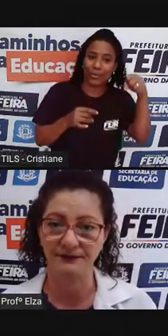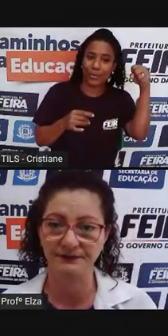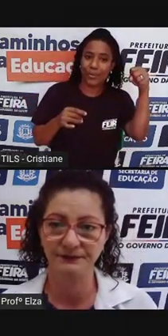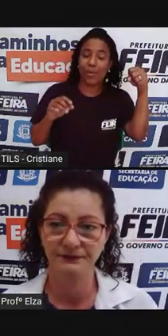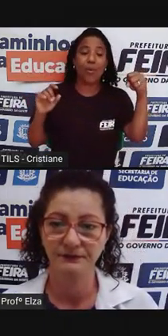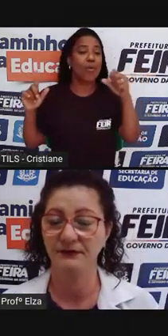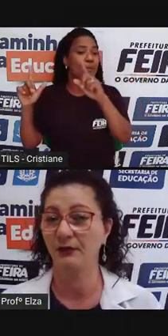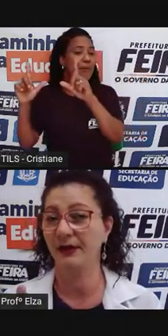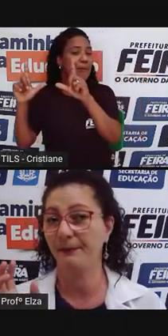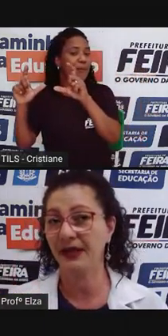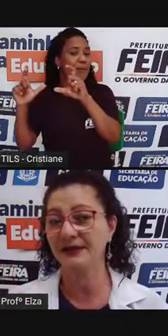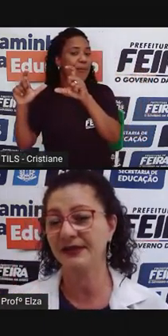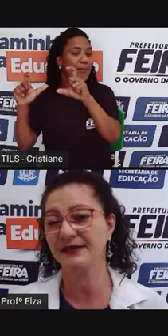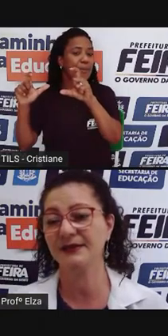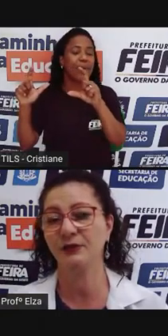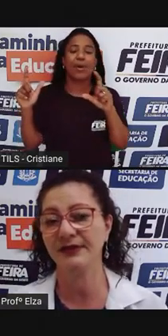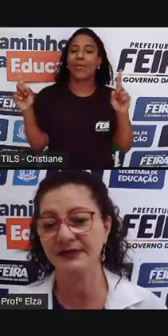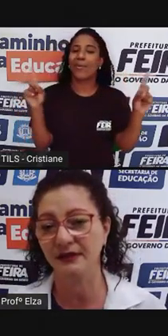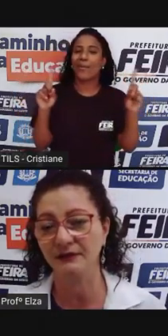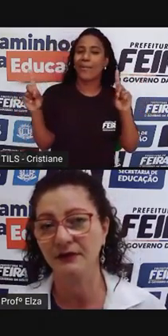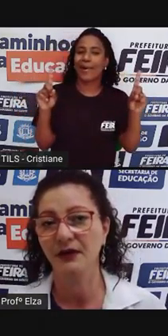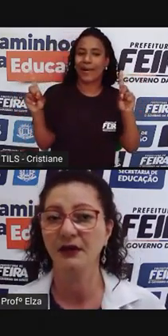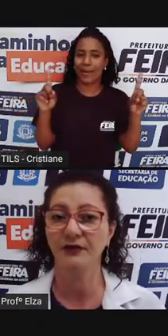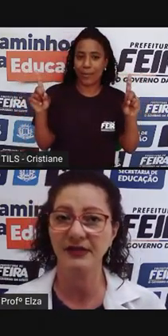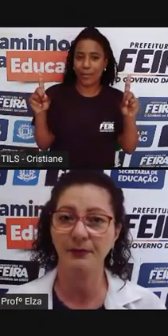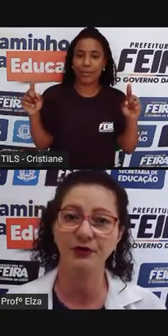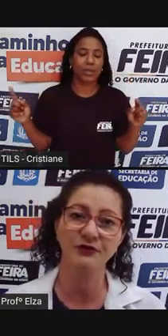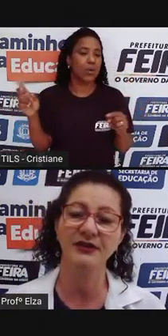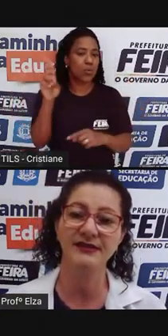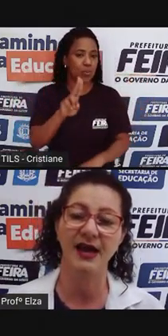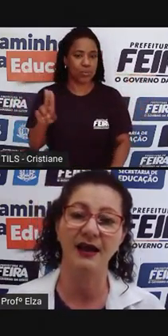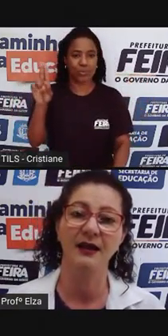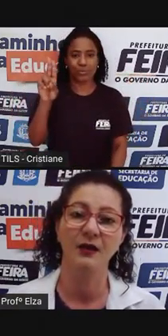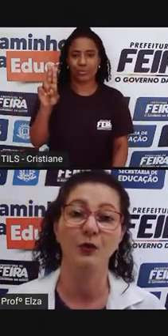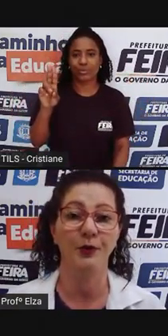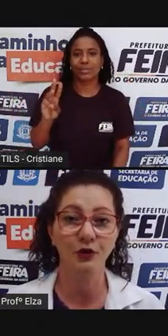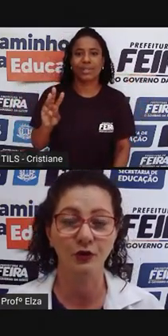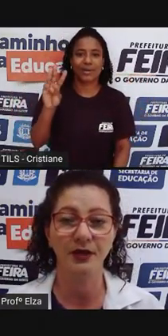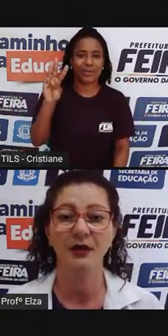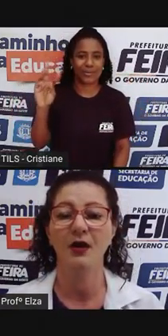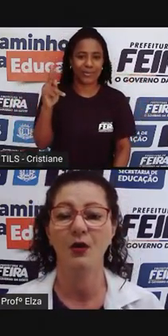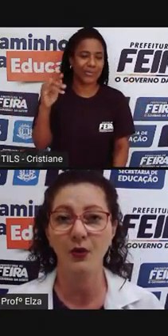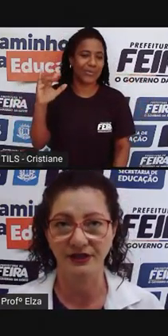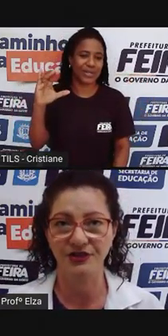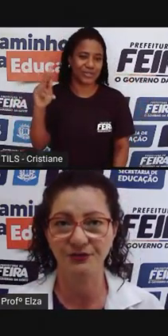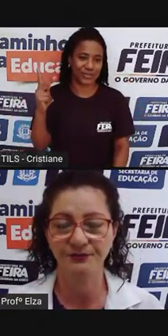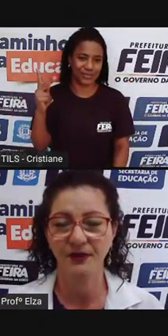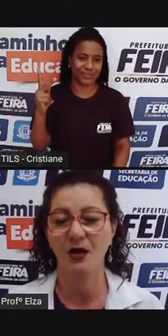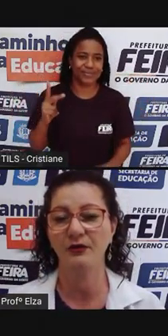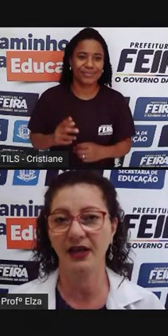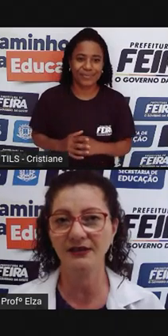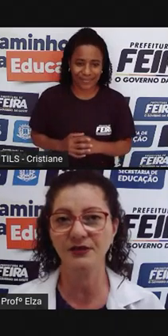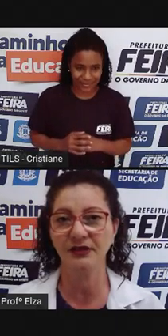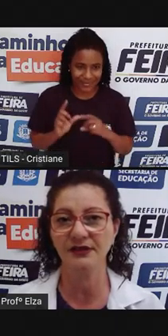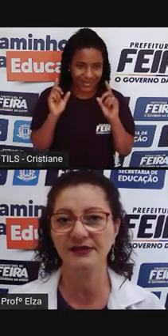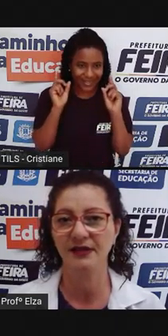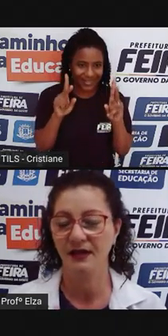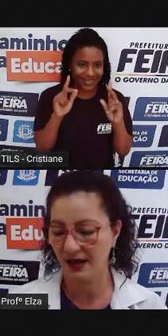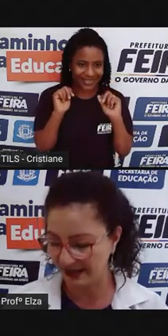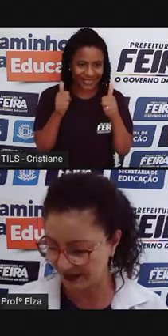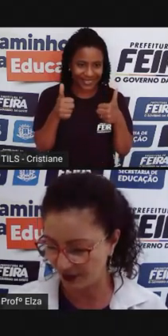fotografia? Então, é apenas nessa situação que você pode utilizar o pronome which. Ok,